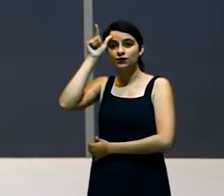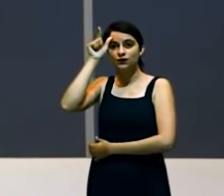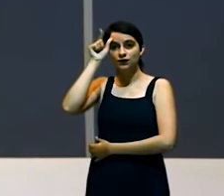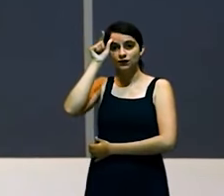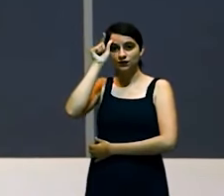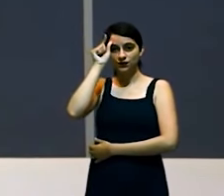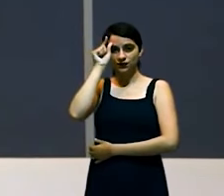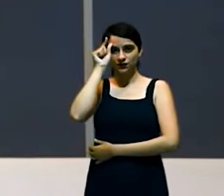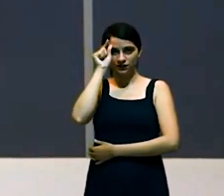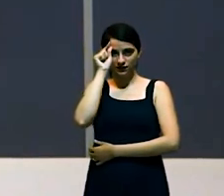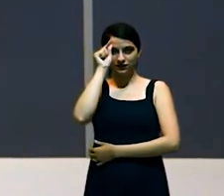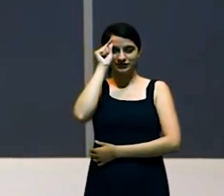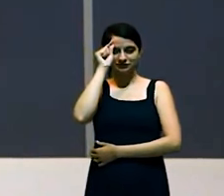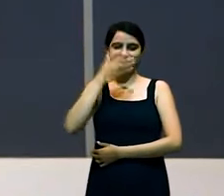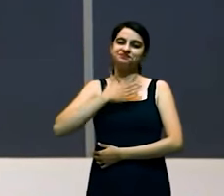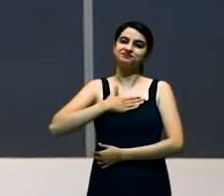Correu até agora.